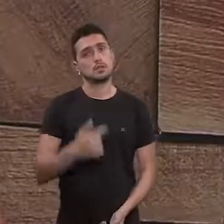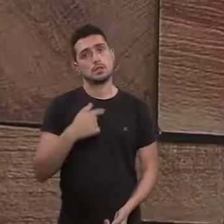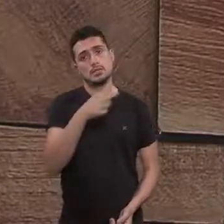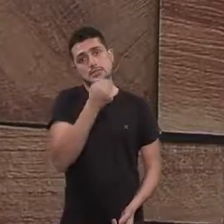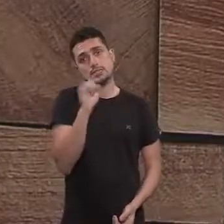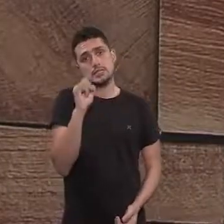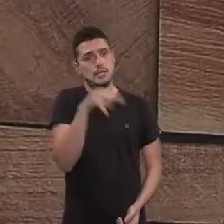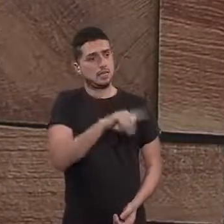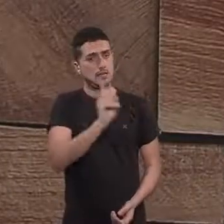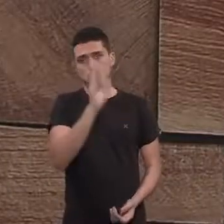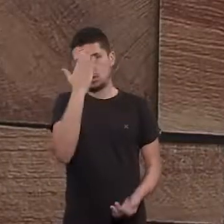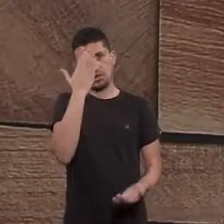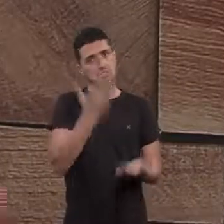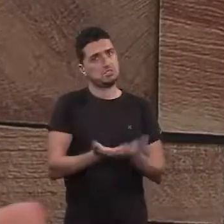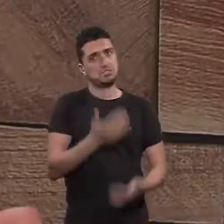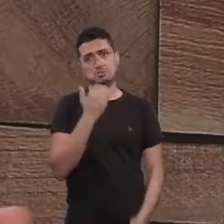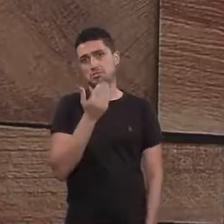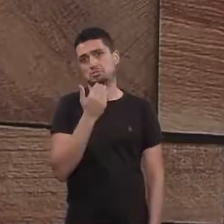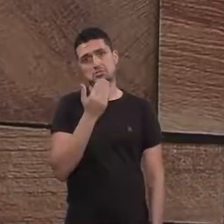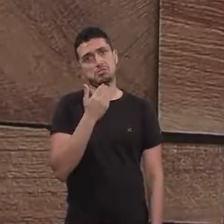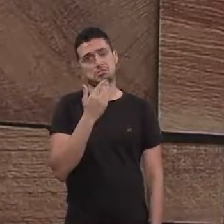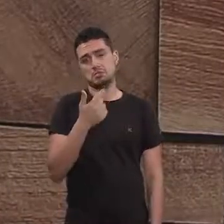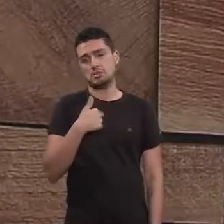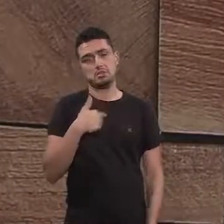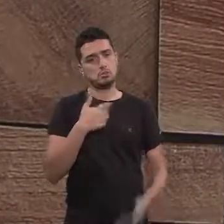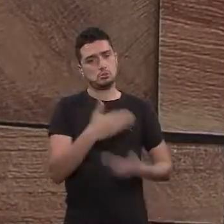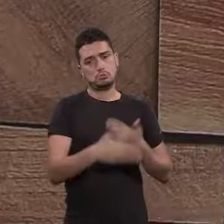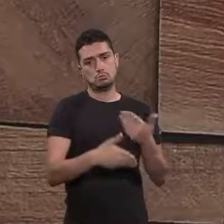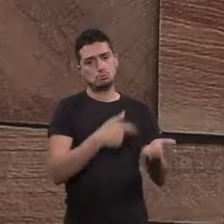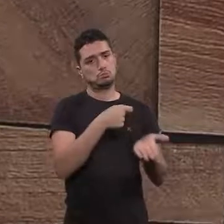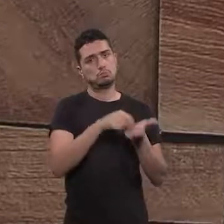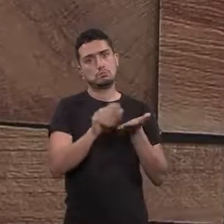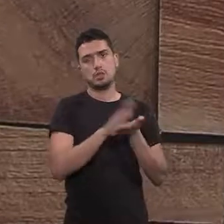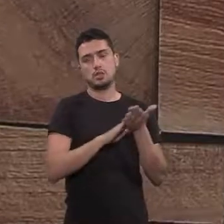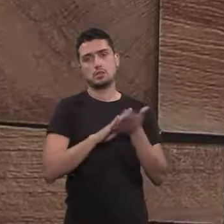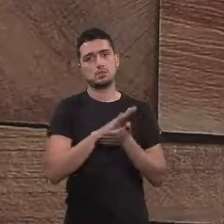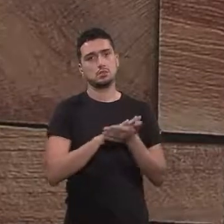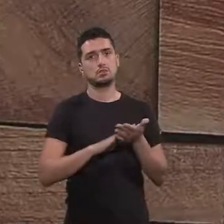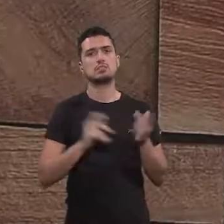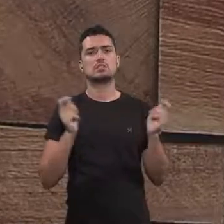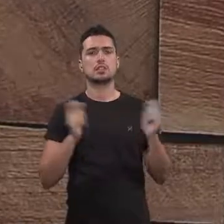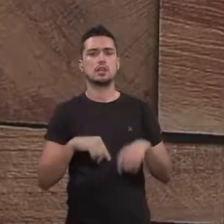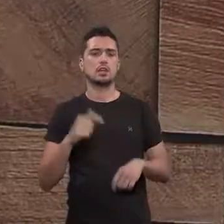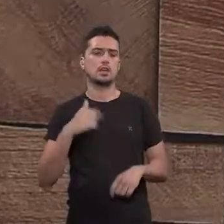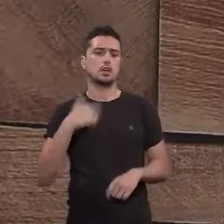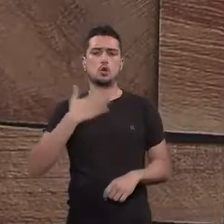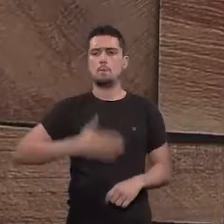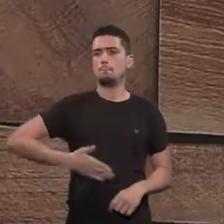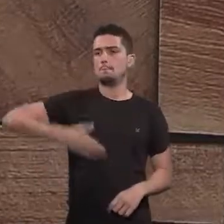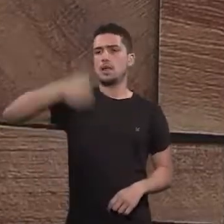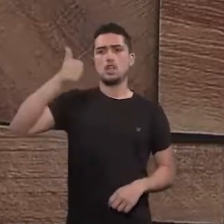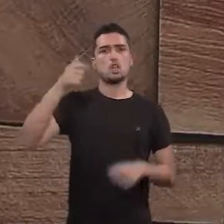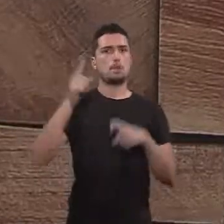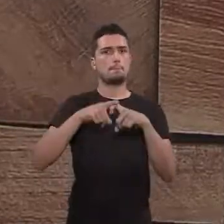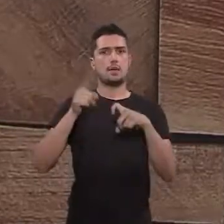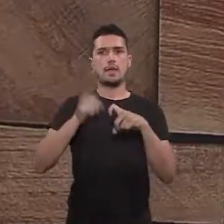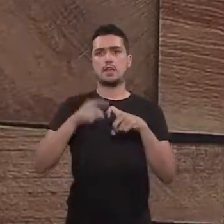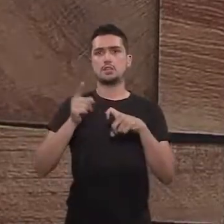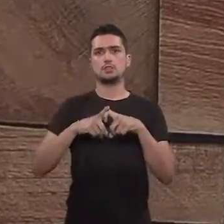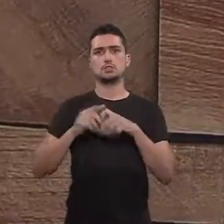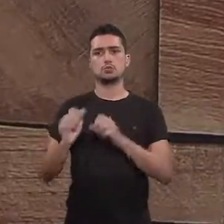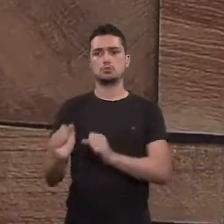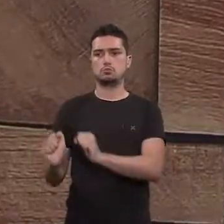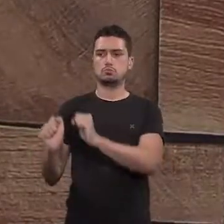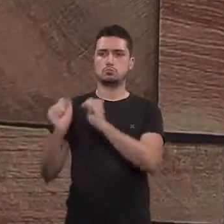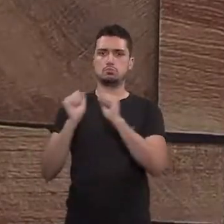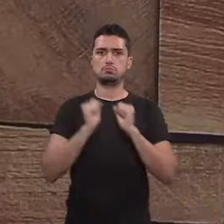Se ele não acredita, não vai adiantar absolutamente nada. Pode ser o Prêmio Nobel de Medicina, o melhor médico do mundo, a melhor formação